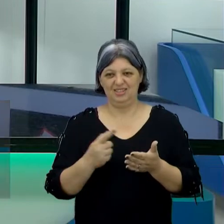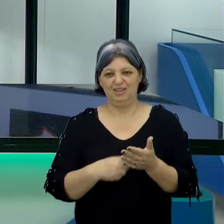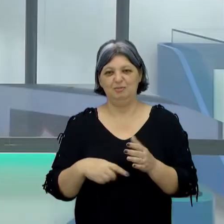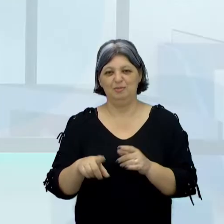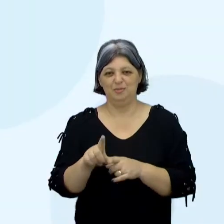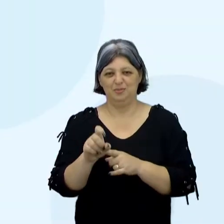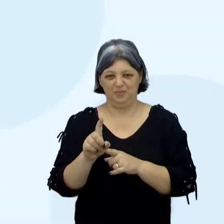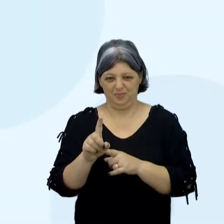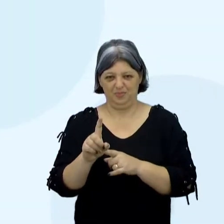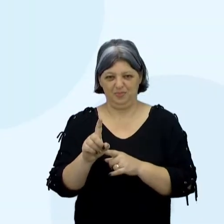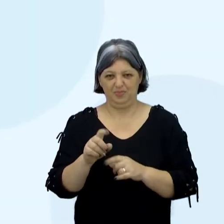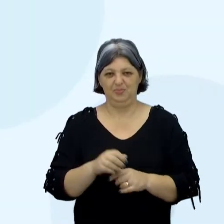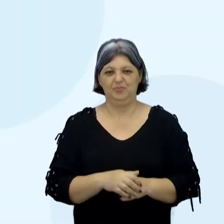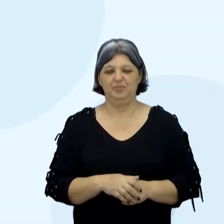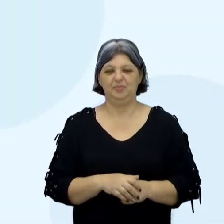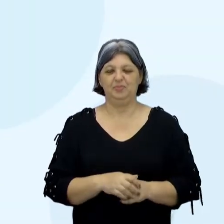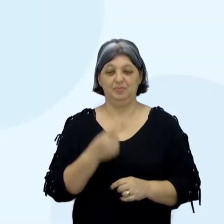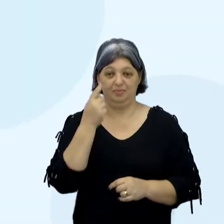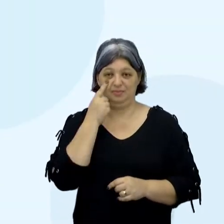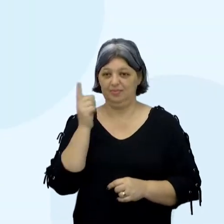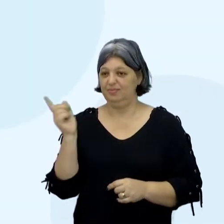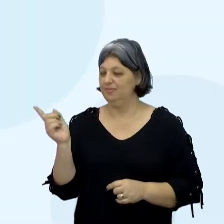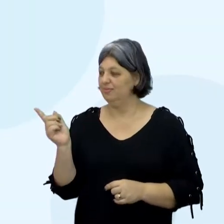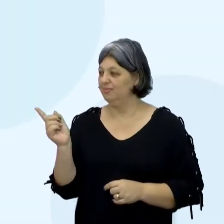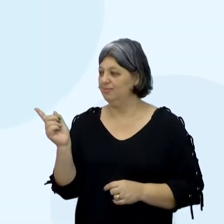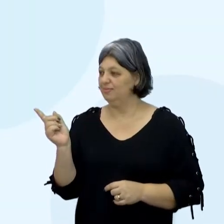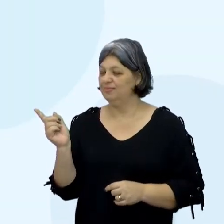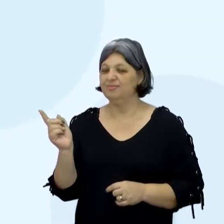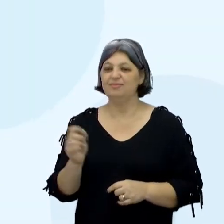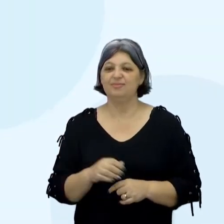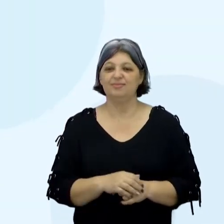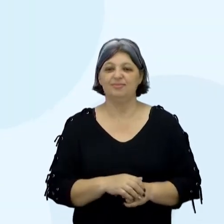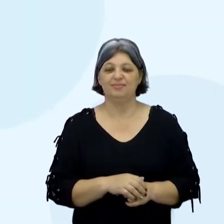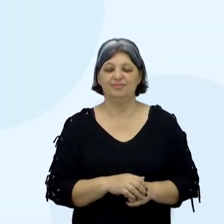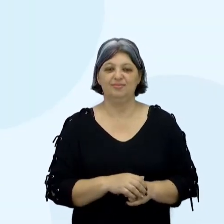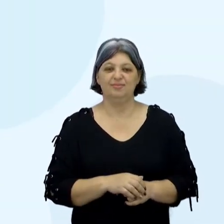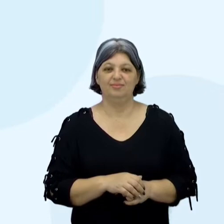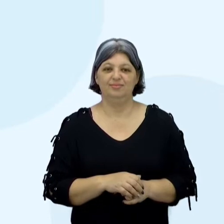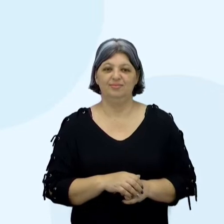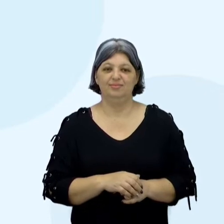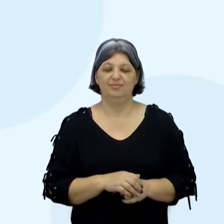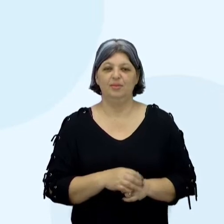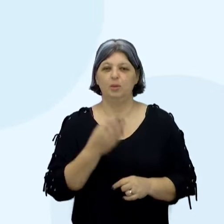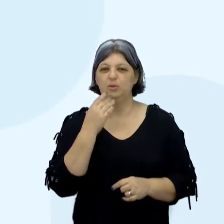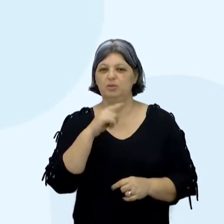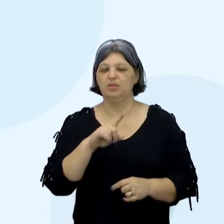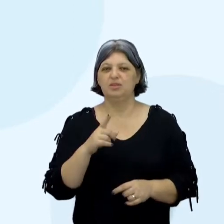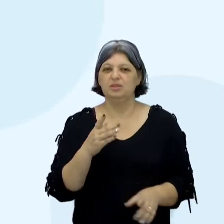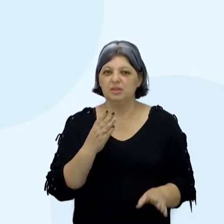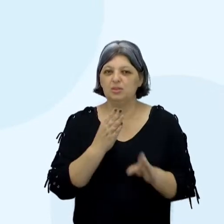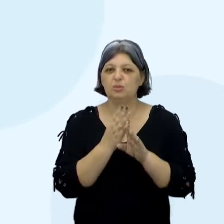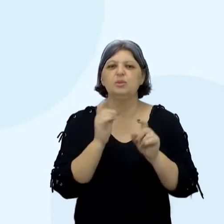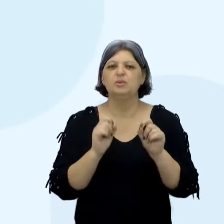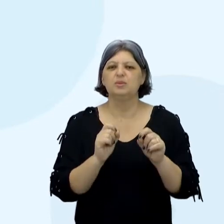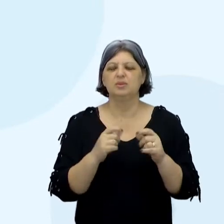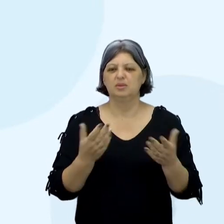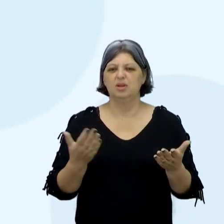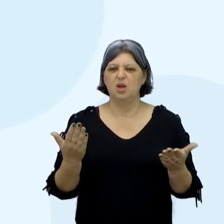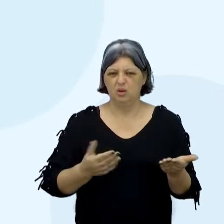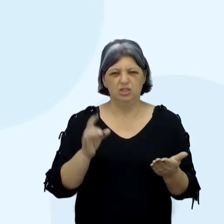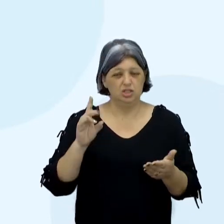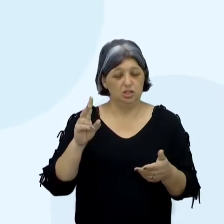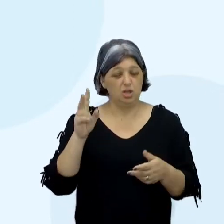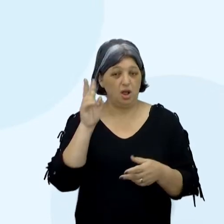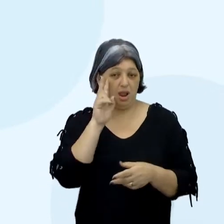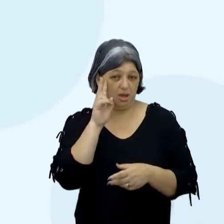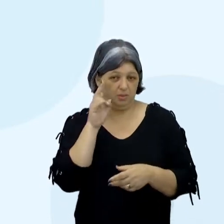Clickbait. Clickbait. Clickbait, está na tela aí, ó. Clickbait. Nós fizemos isso com vocês, pedimos que vocês adivinhassem, expliquei a respeito. Hoje eu vou debater um pouquinho, bem